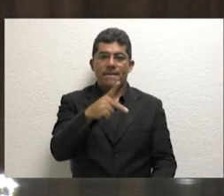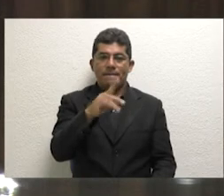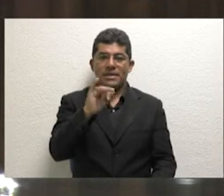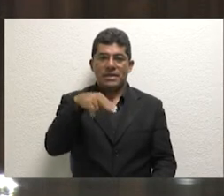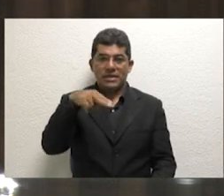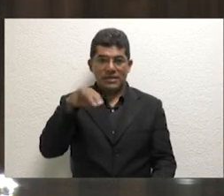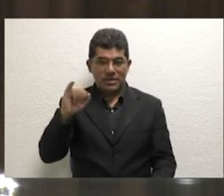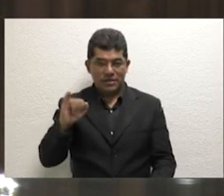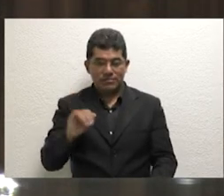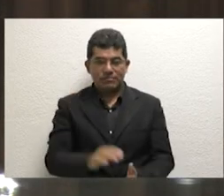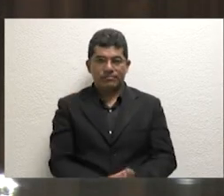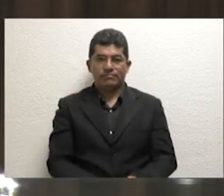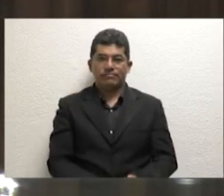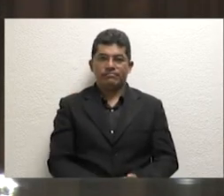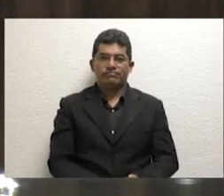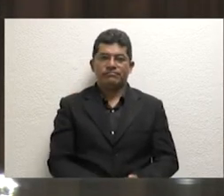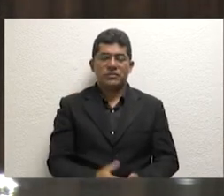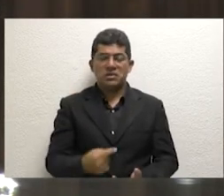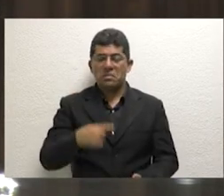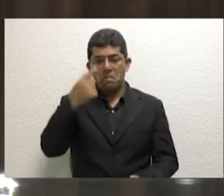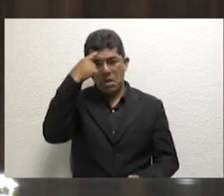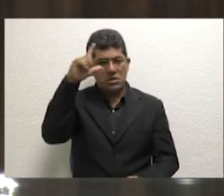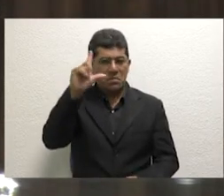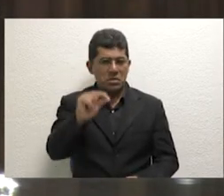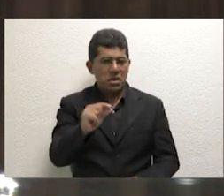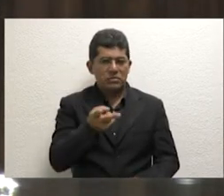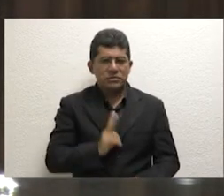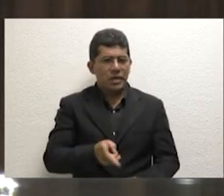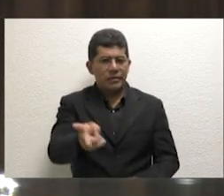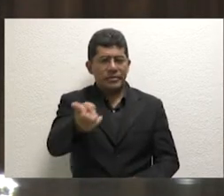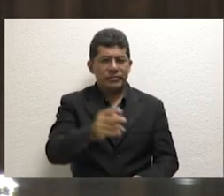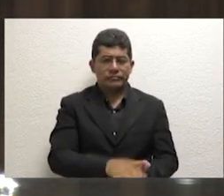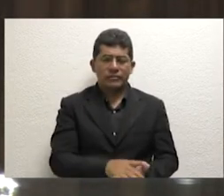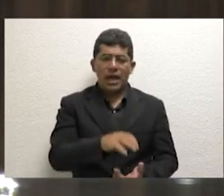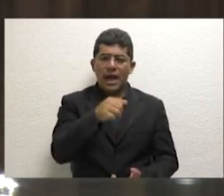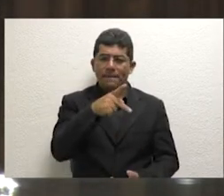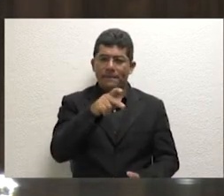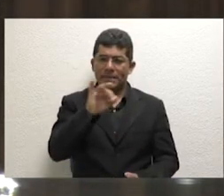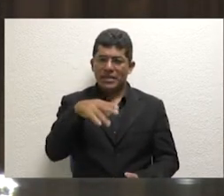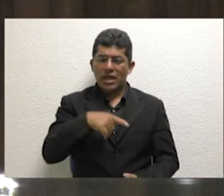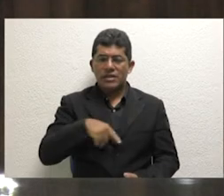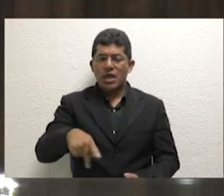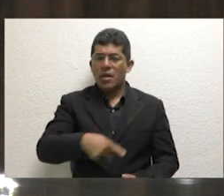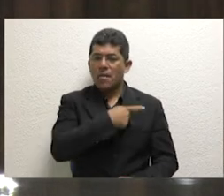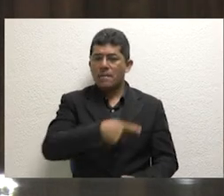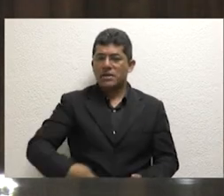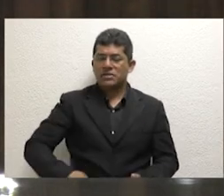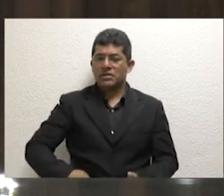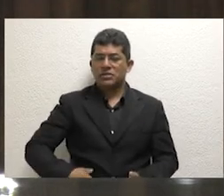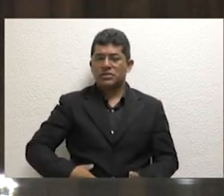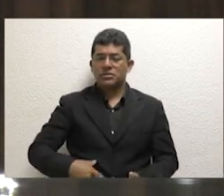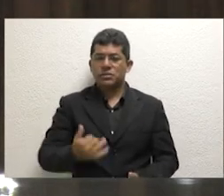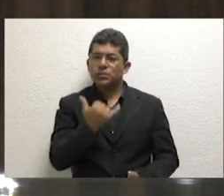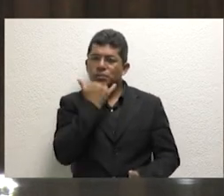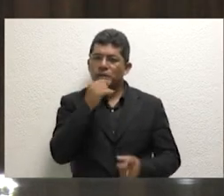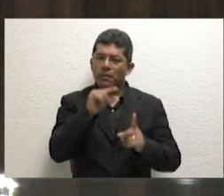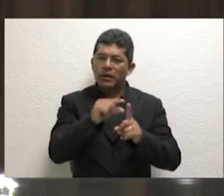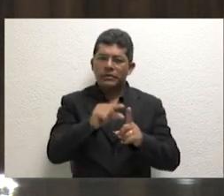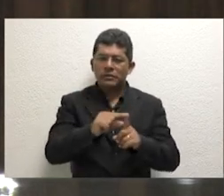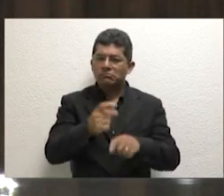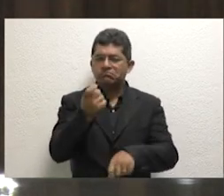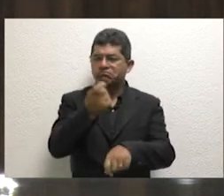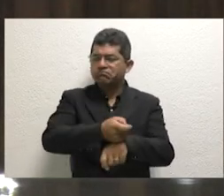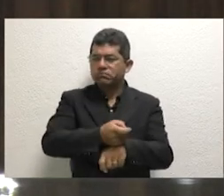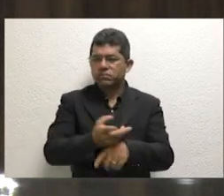e pensa pequeno desde sempre tem um presidente com o perdão da palavra medíocre